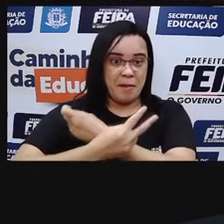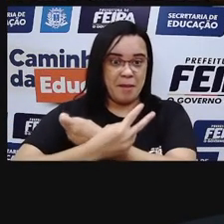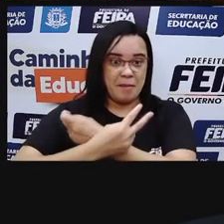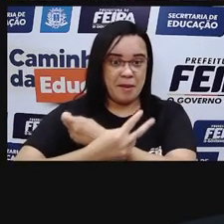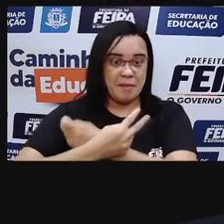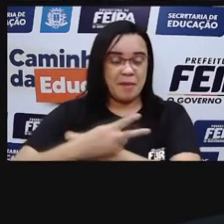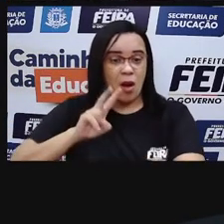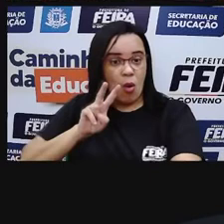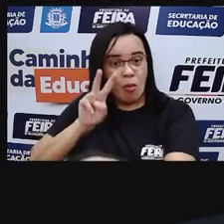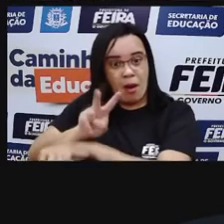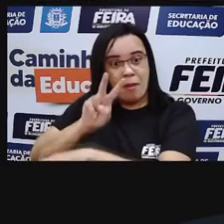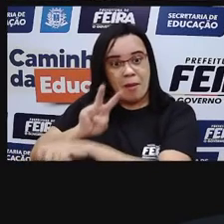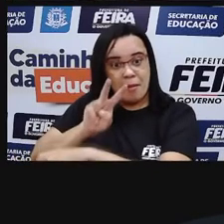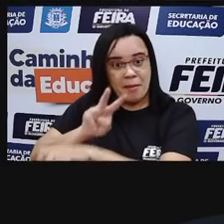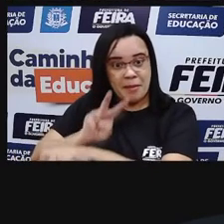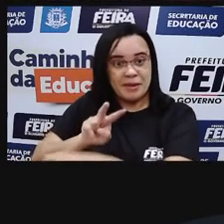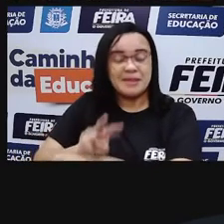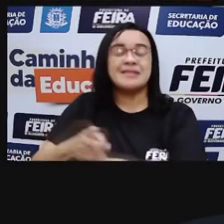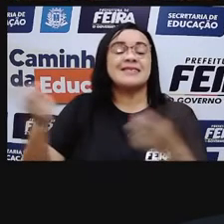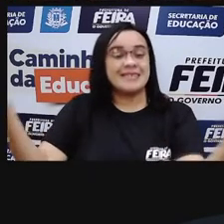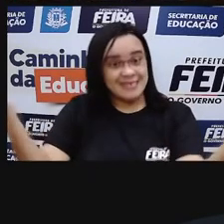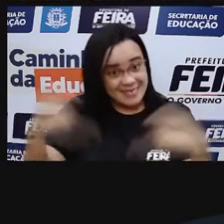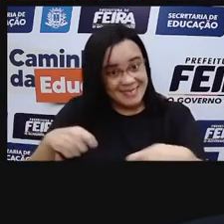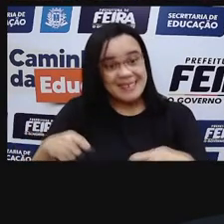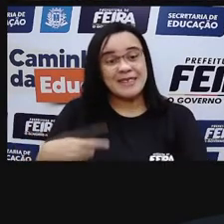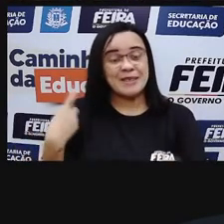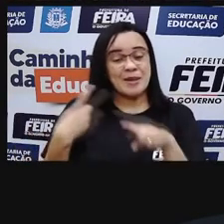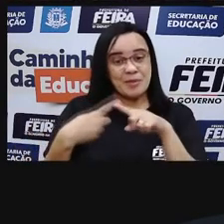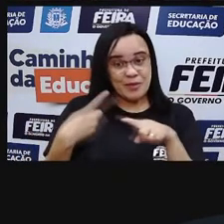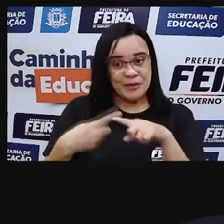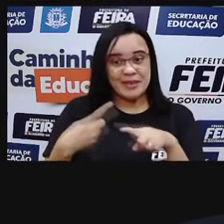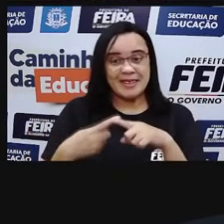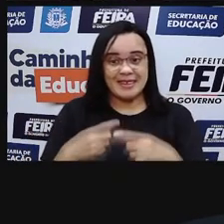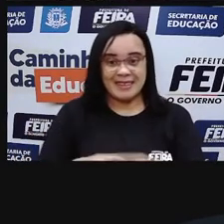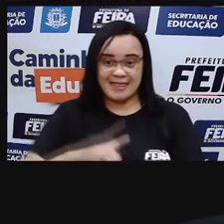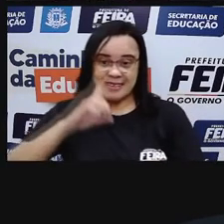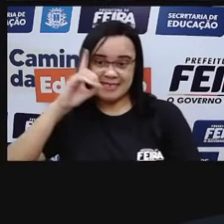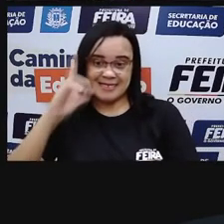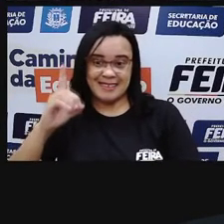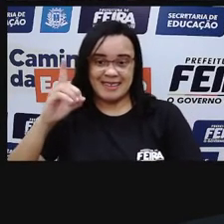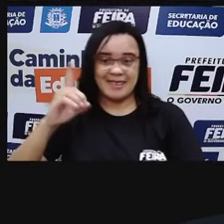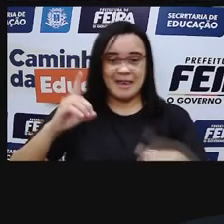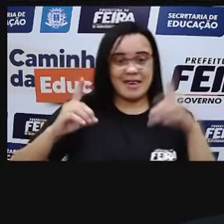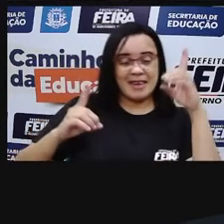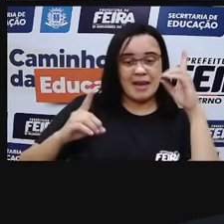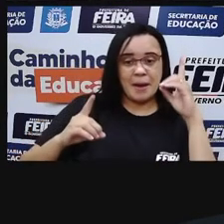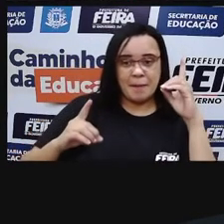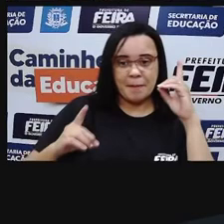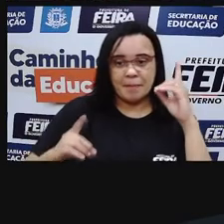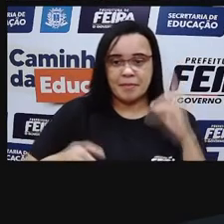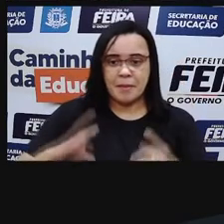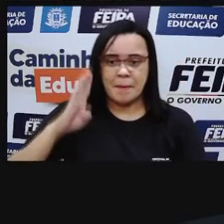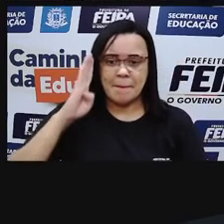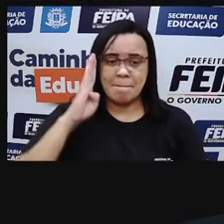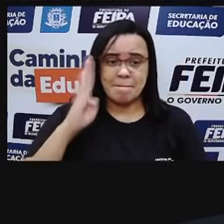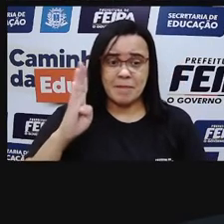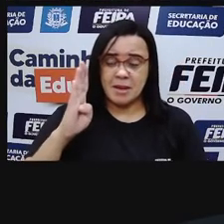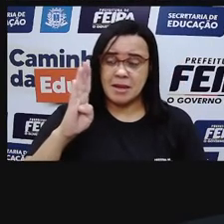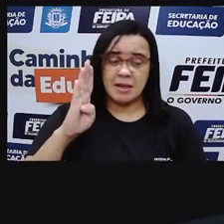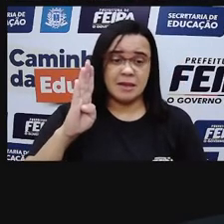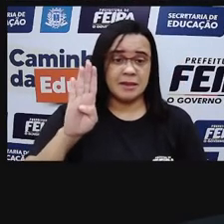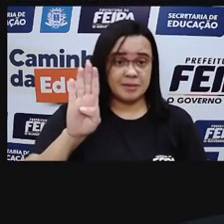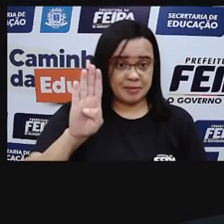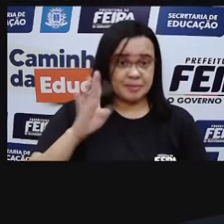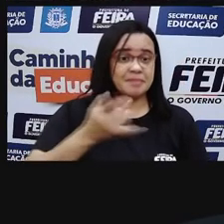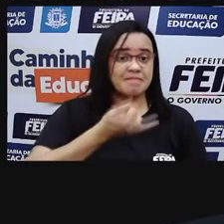nossos anticorpos vão ser produzidos pelas células B e T. Só que para que isso aconteça, a gente precisa entender